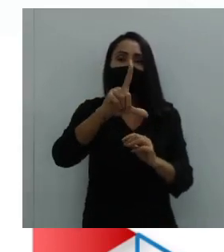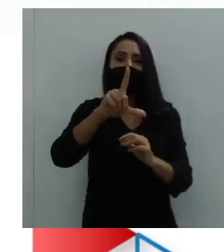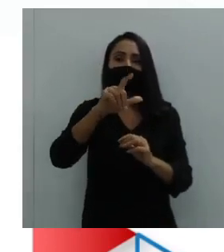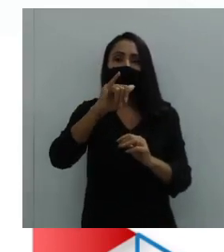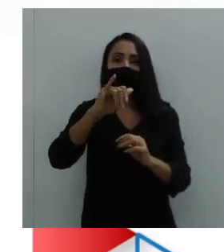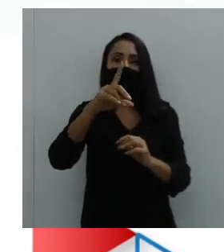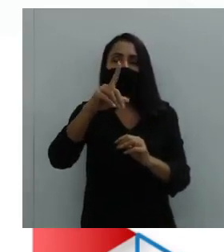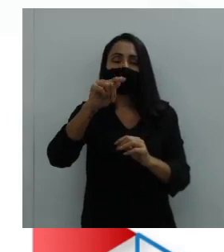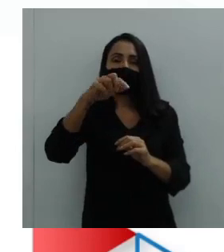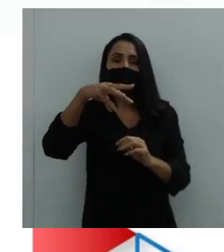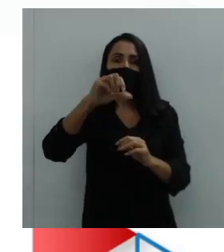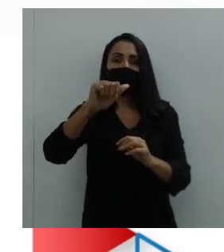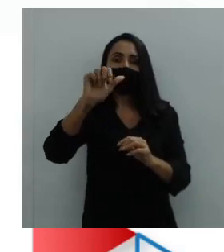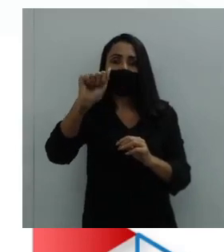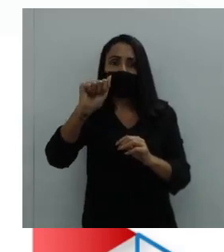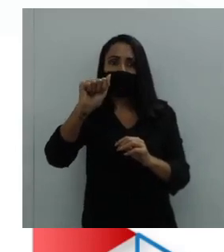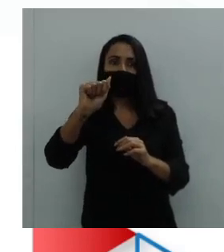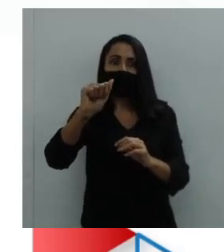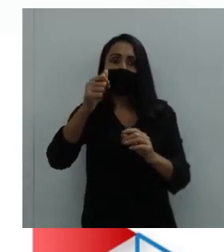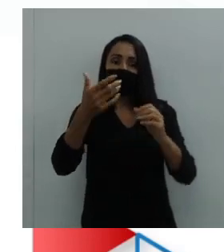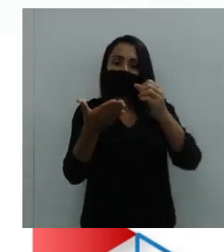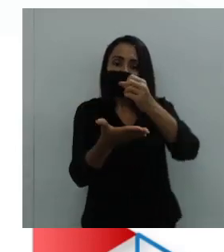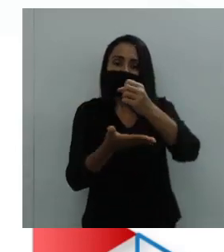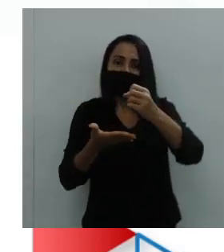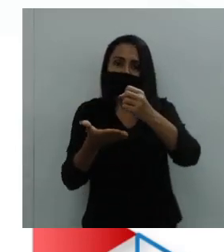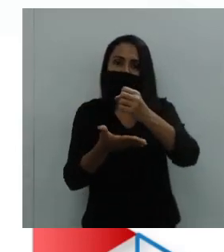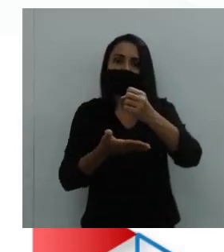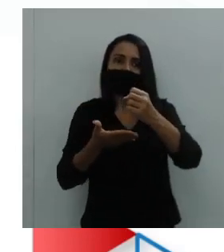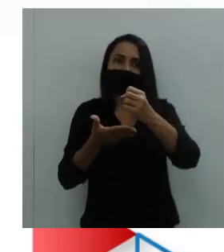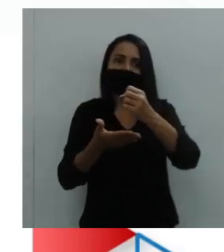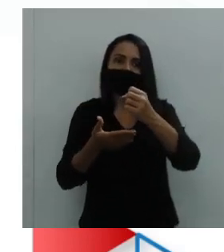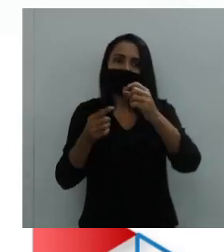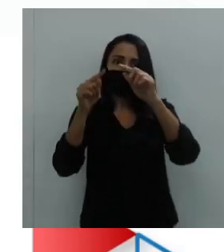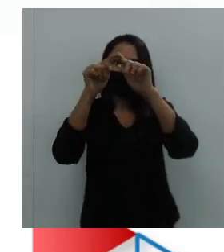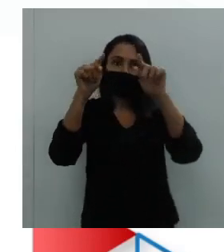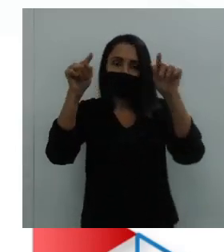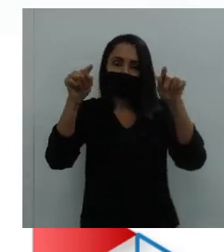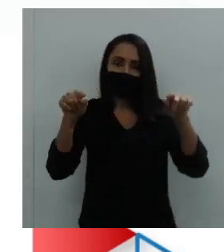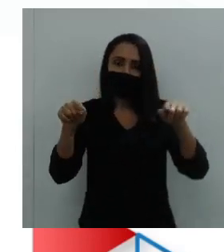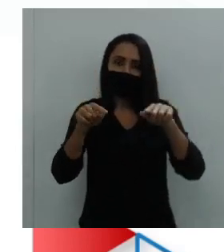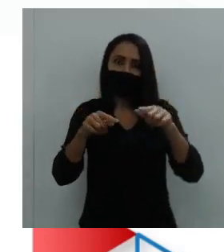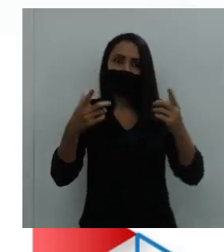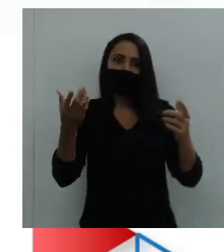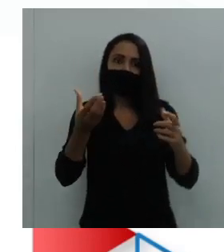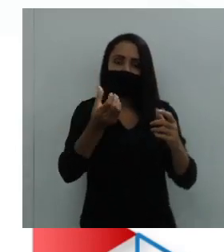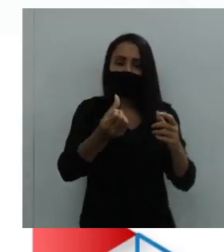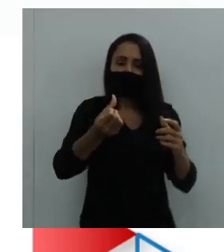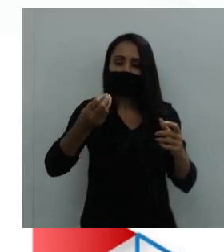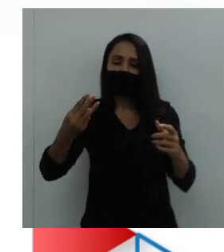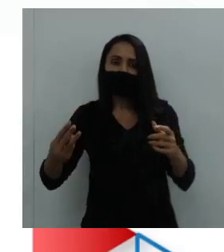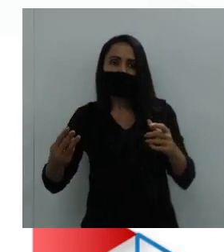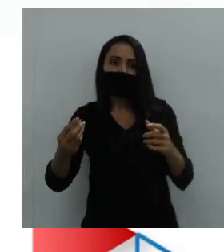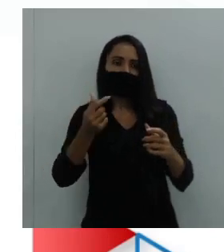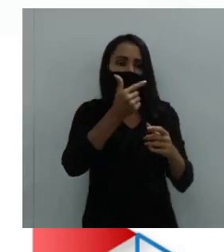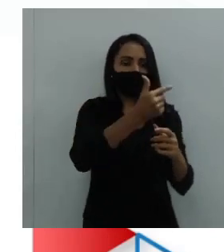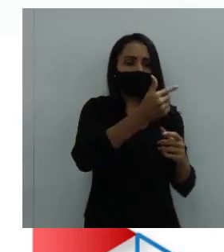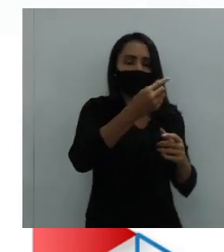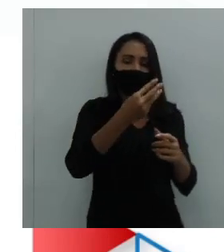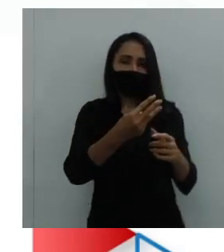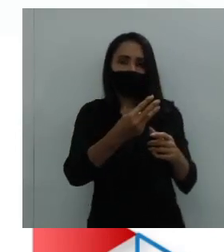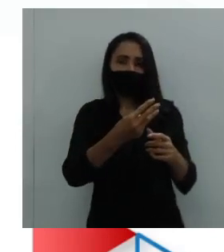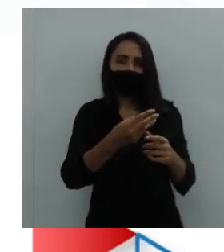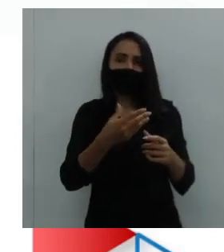polígono original, que eu tenho na base desse trapézio, 6, 3, 2, 3. E lá em cima, na